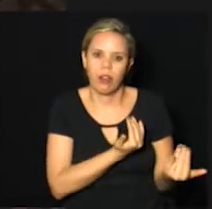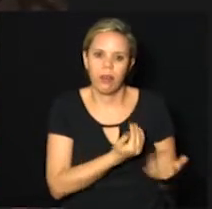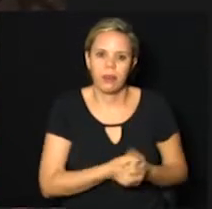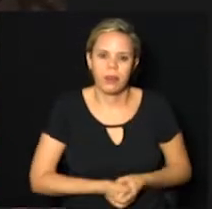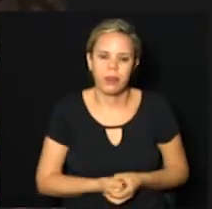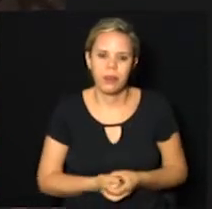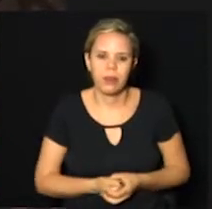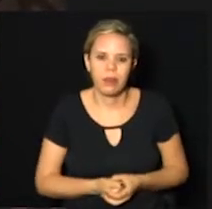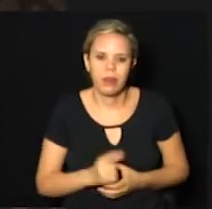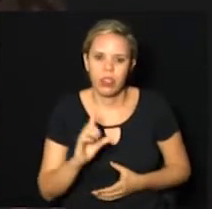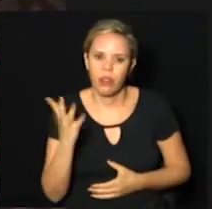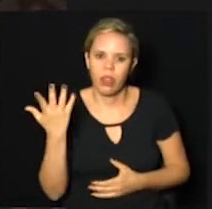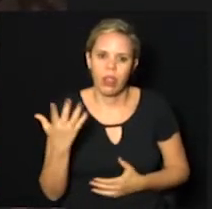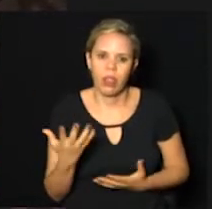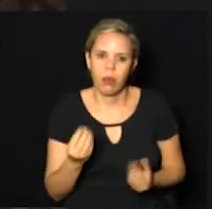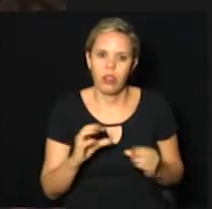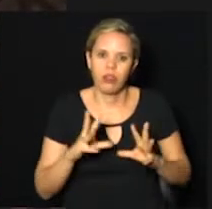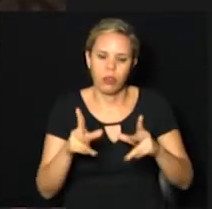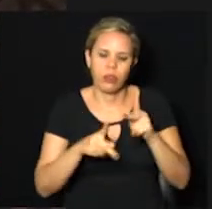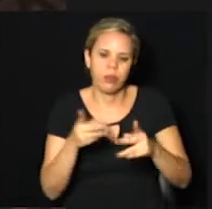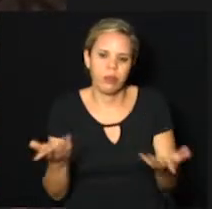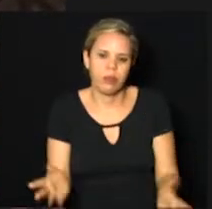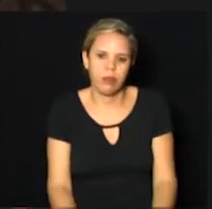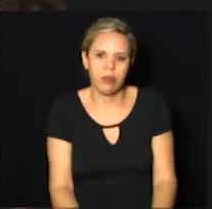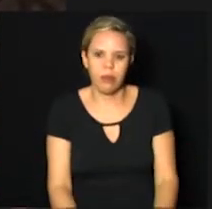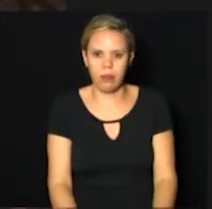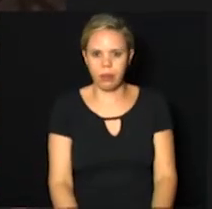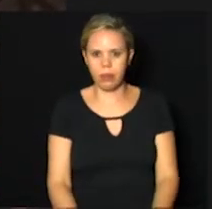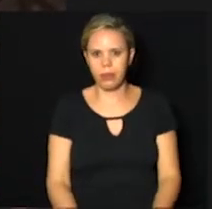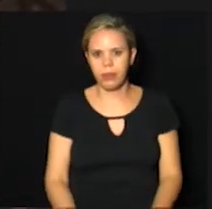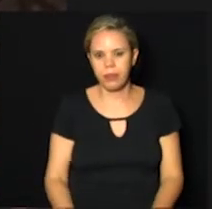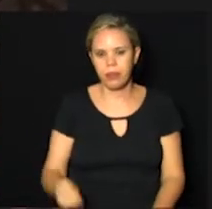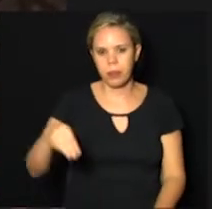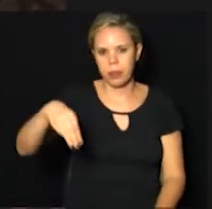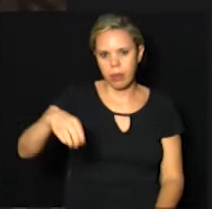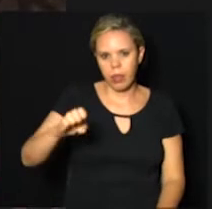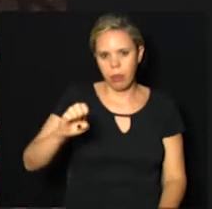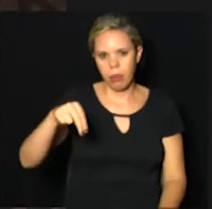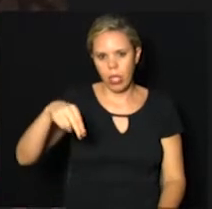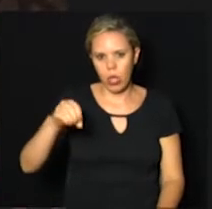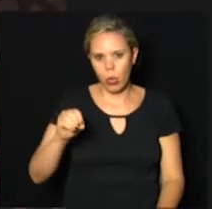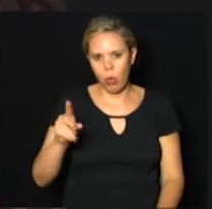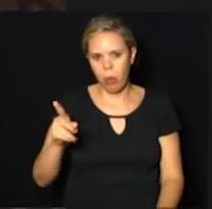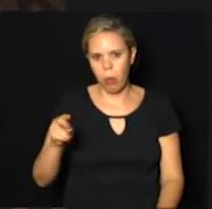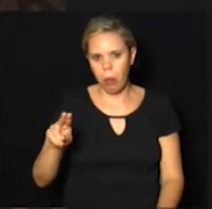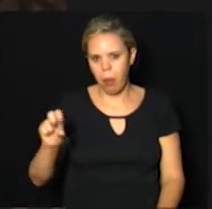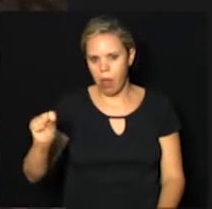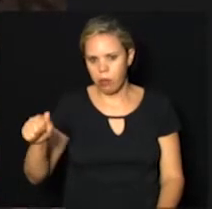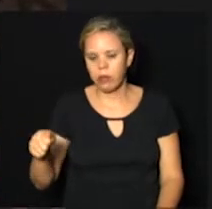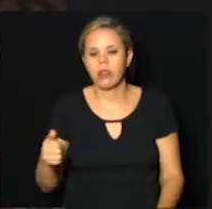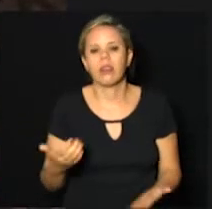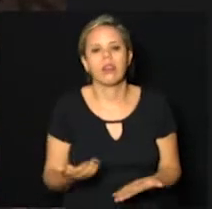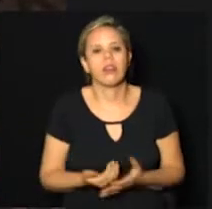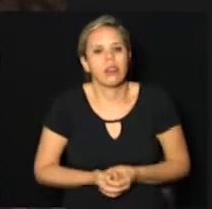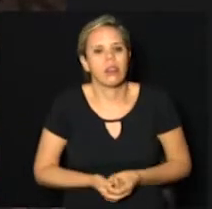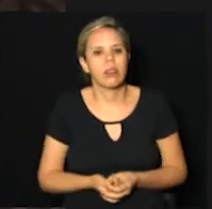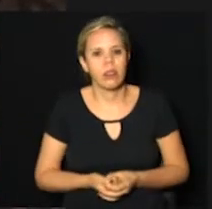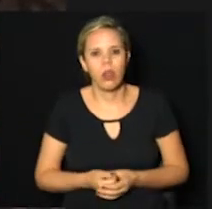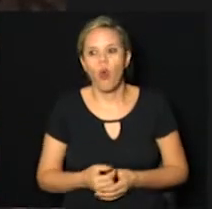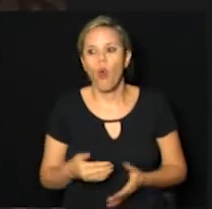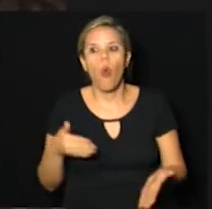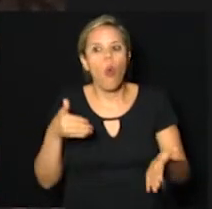jovem. É. Isso vai acontecer para todo mundo, né? A menopausa acontece porque é quando a mulher tem a sua